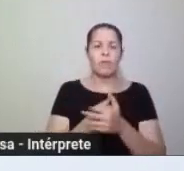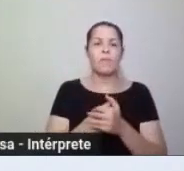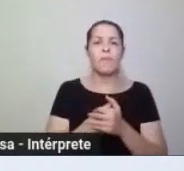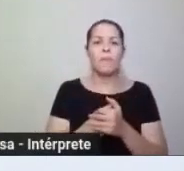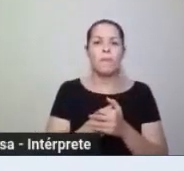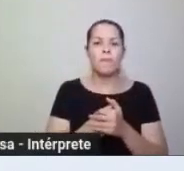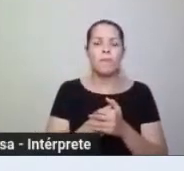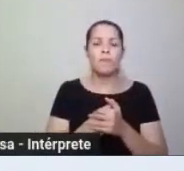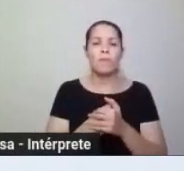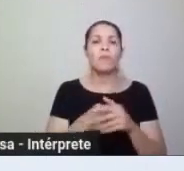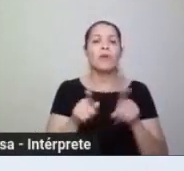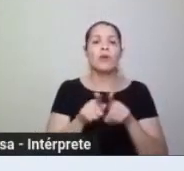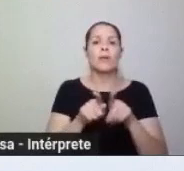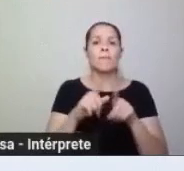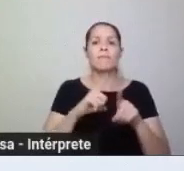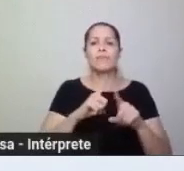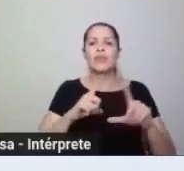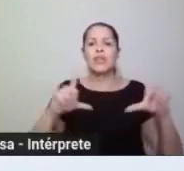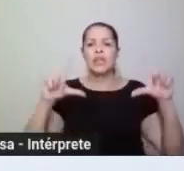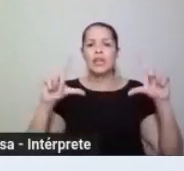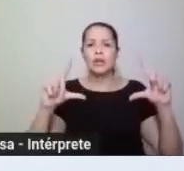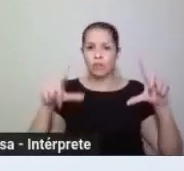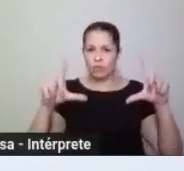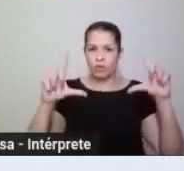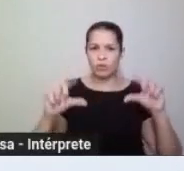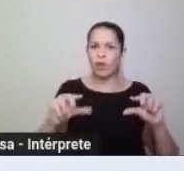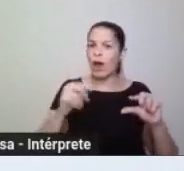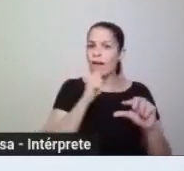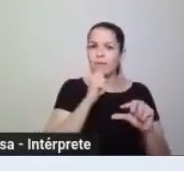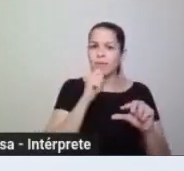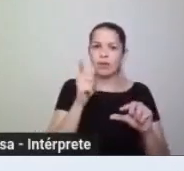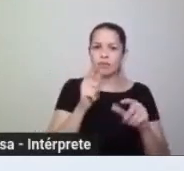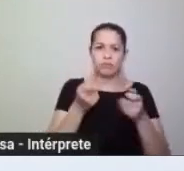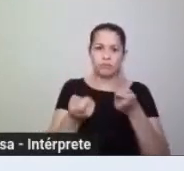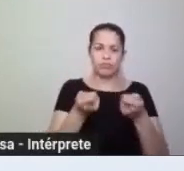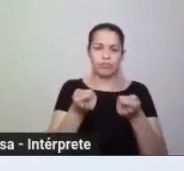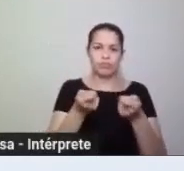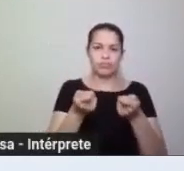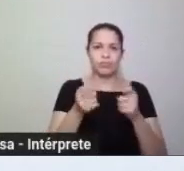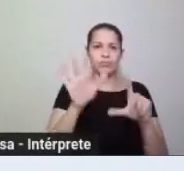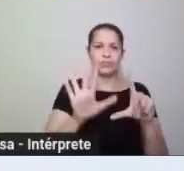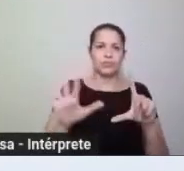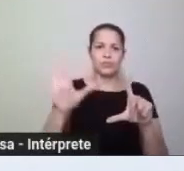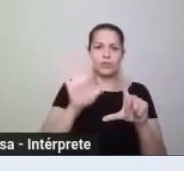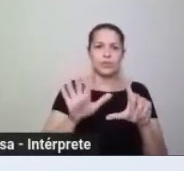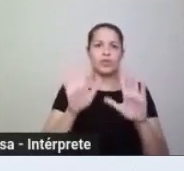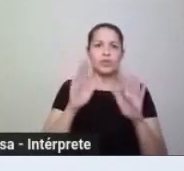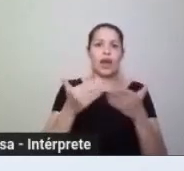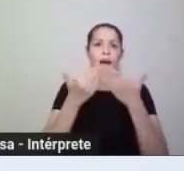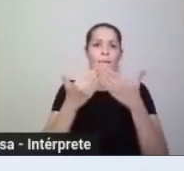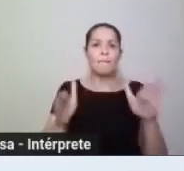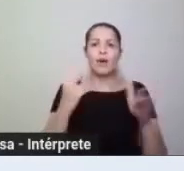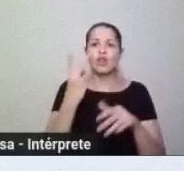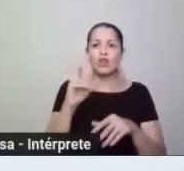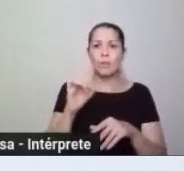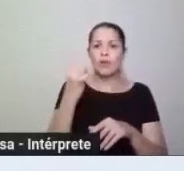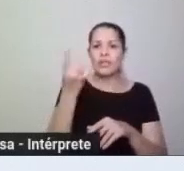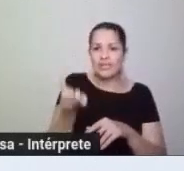No caso, o redutor ainda não é monitorado. Ele teve seu startup agora em 2016. E ele